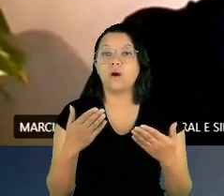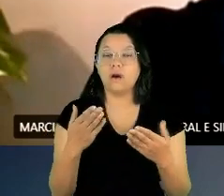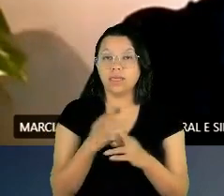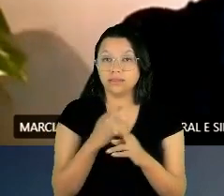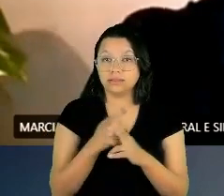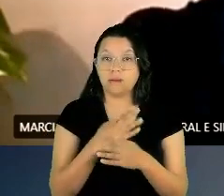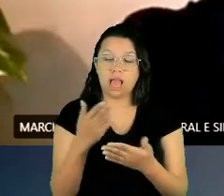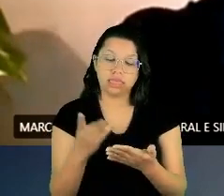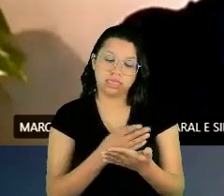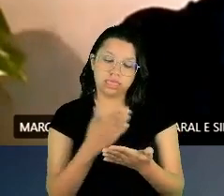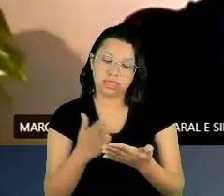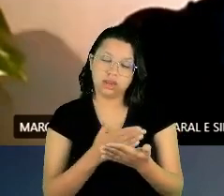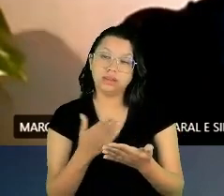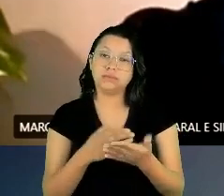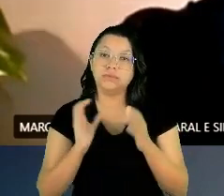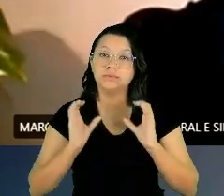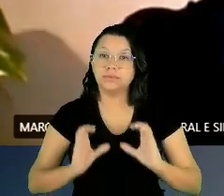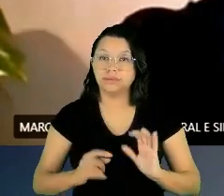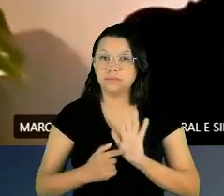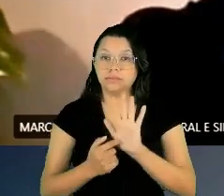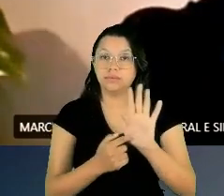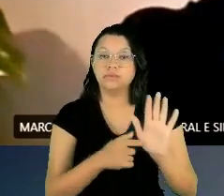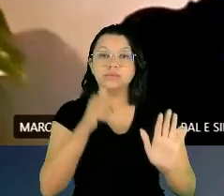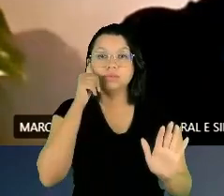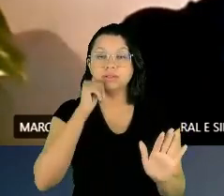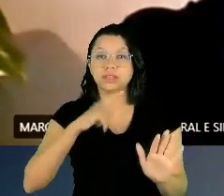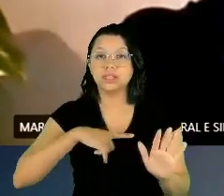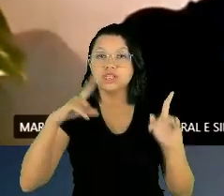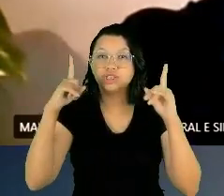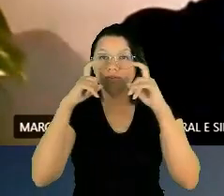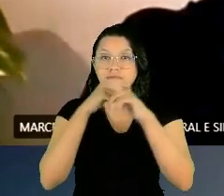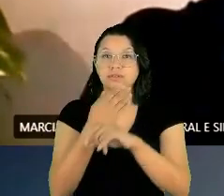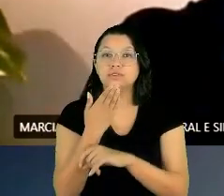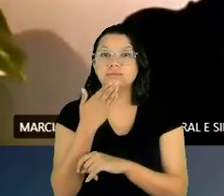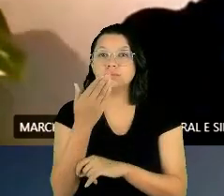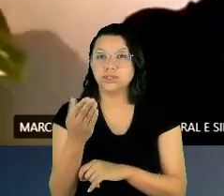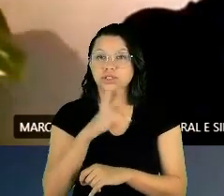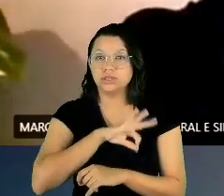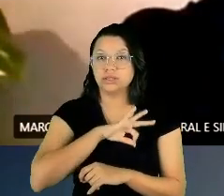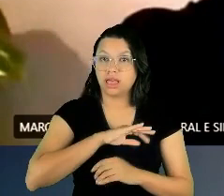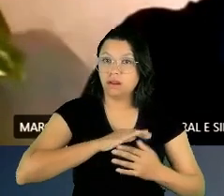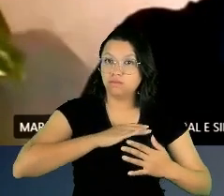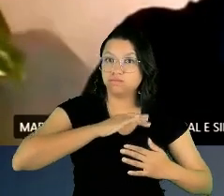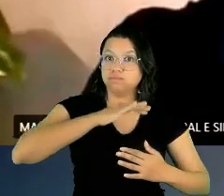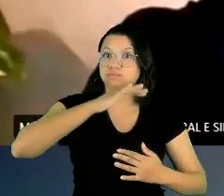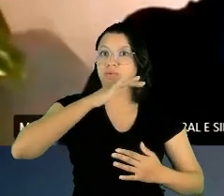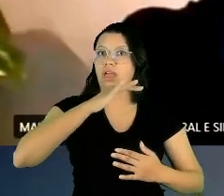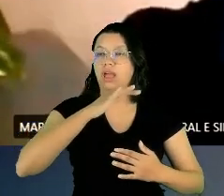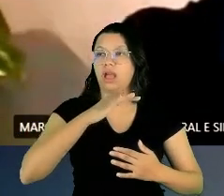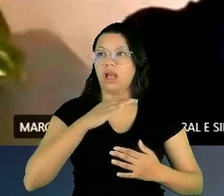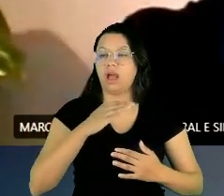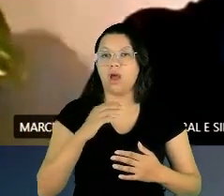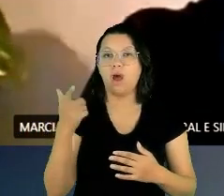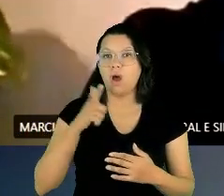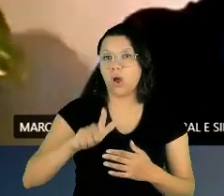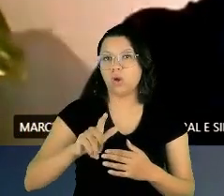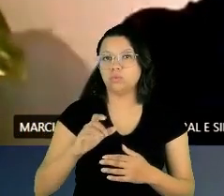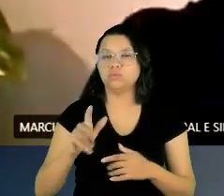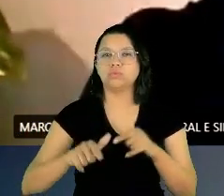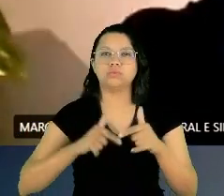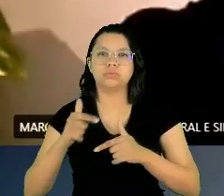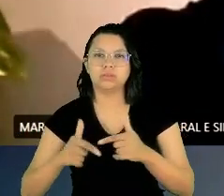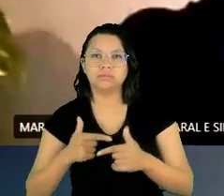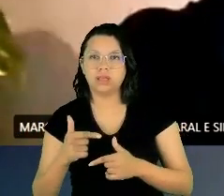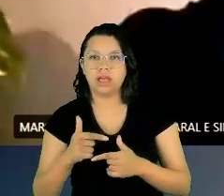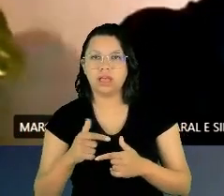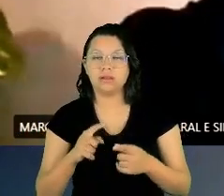literatura comportamental também, né, mostrando que mulheres tendem a ter dificuldade de pedir aumento de salário, promoção,